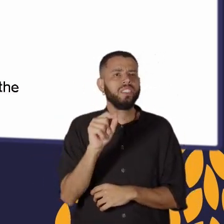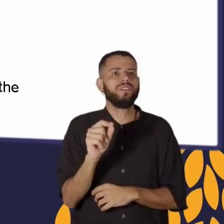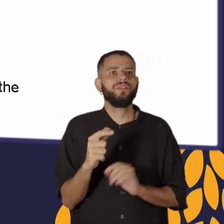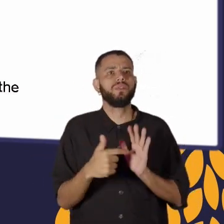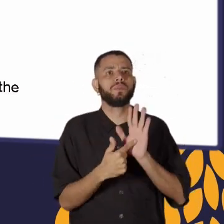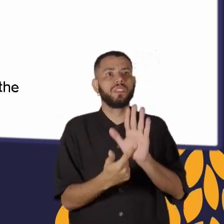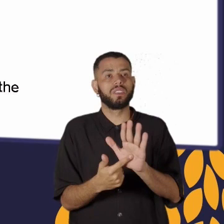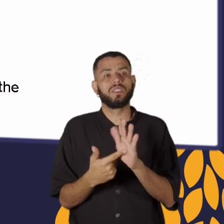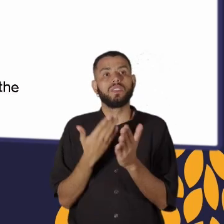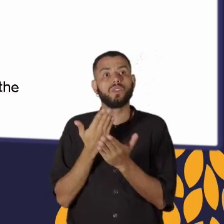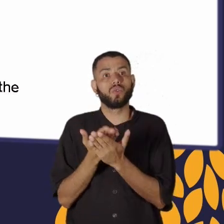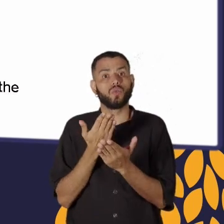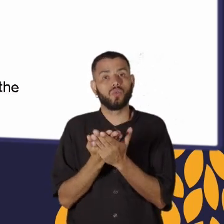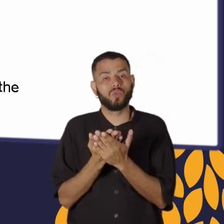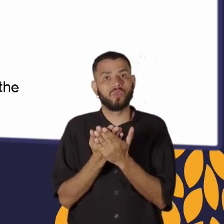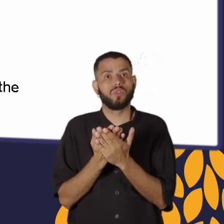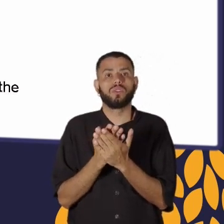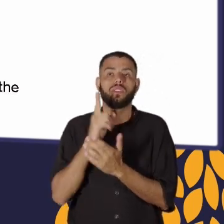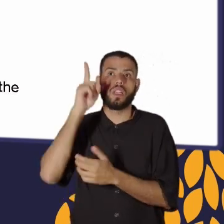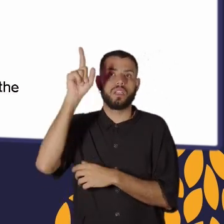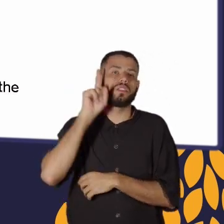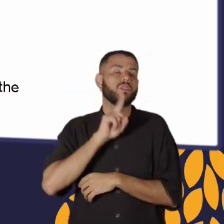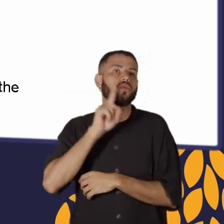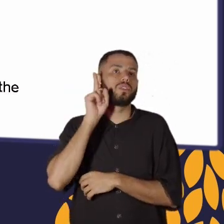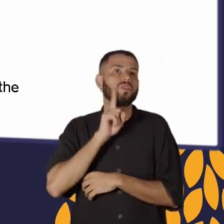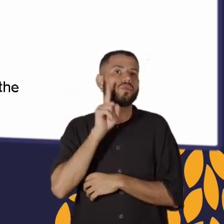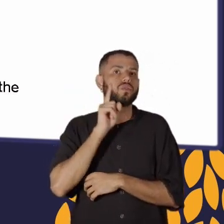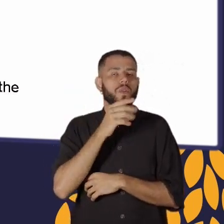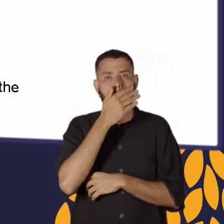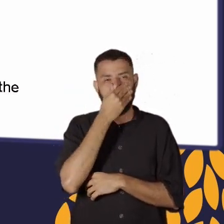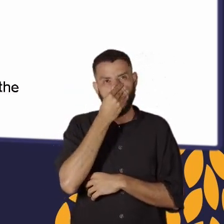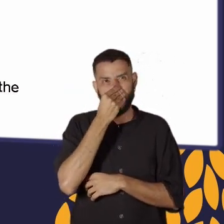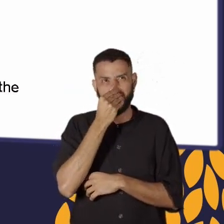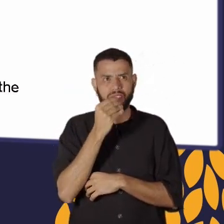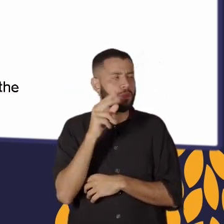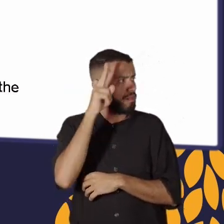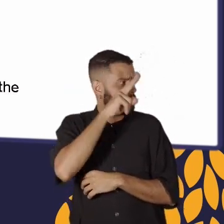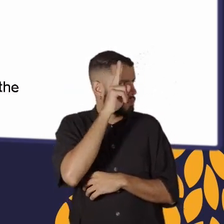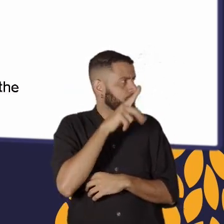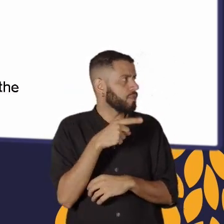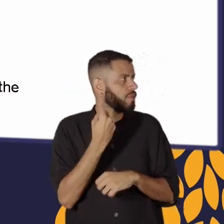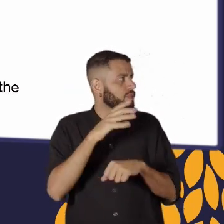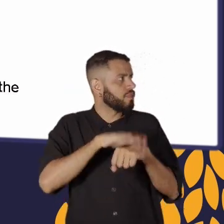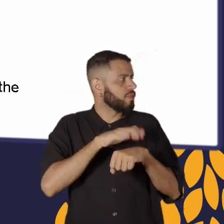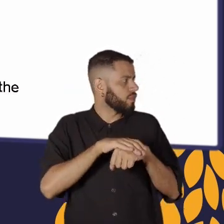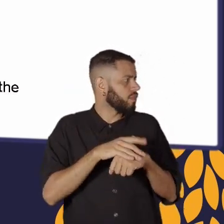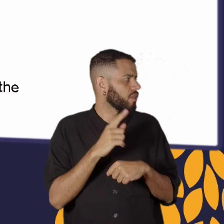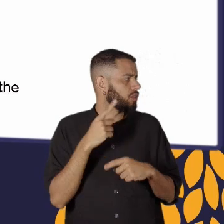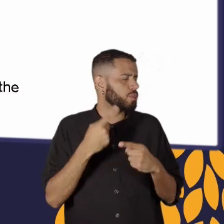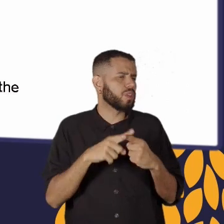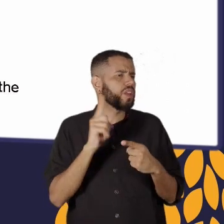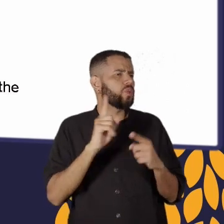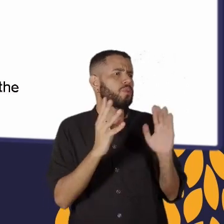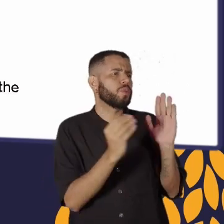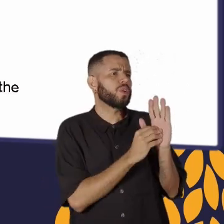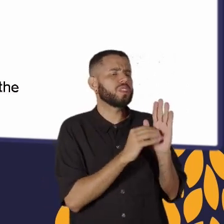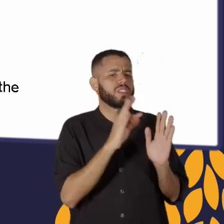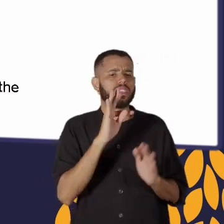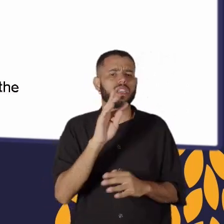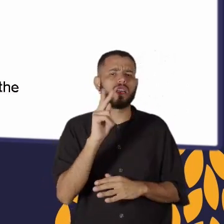esse estudo nos Estados Unidos, dizendo que a gente tinha feito, e aí assim, mas por que vocês não botaram THC? Tipo, que coisa mais sem